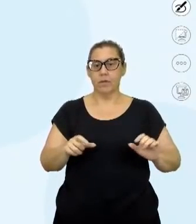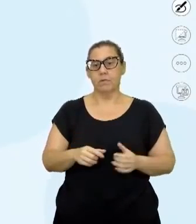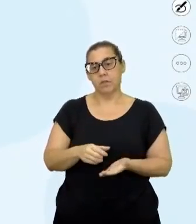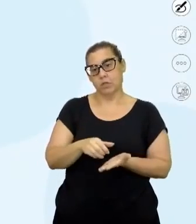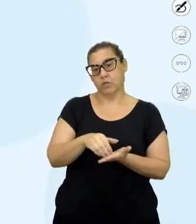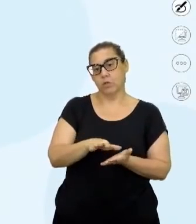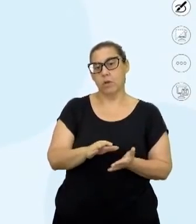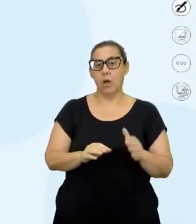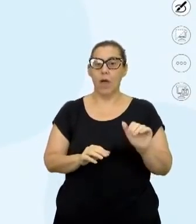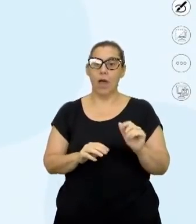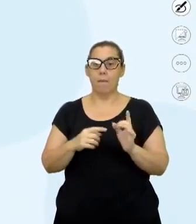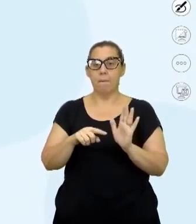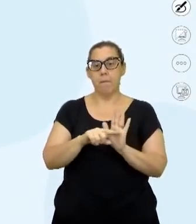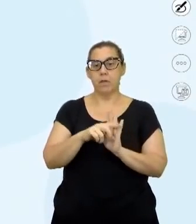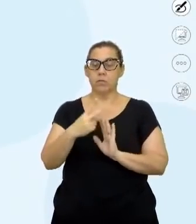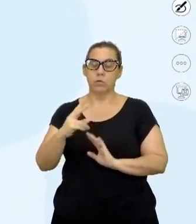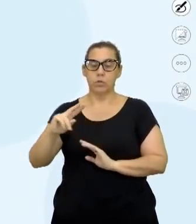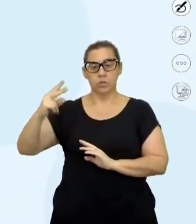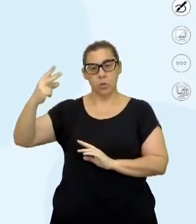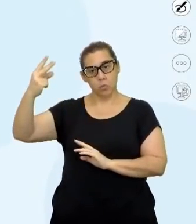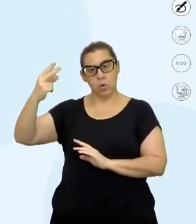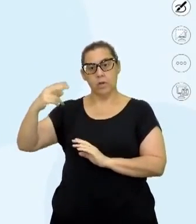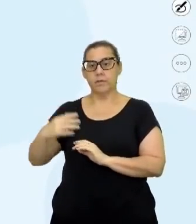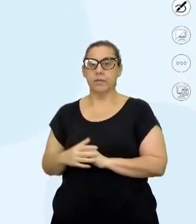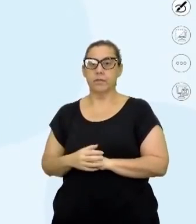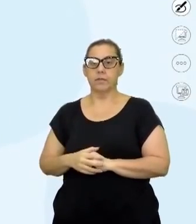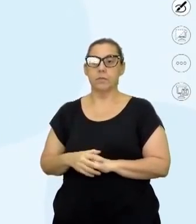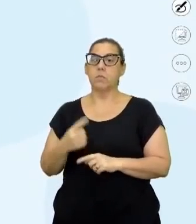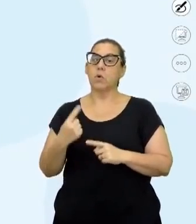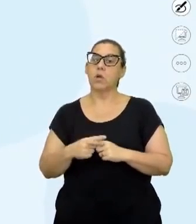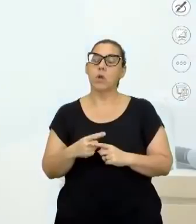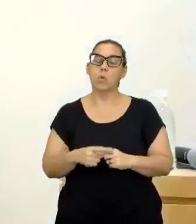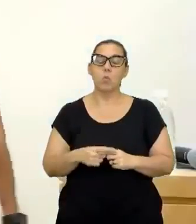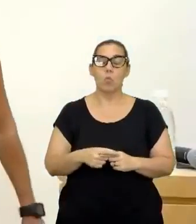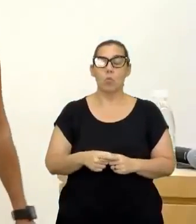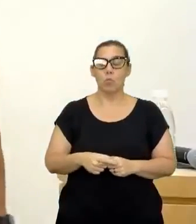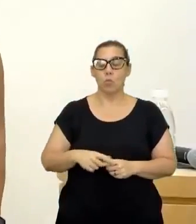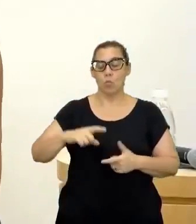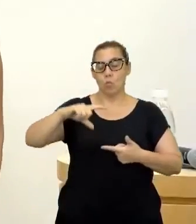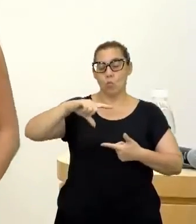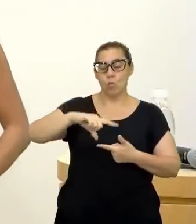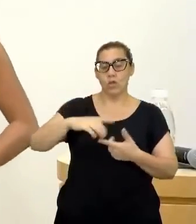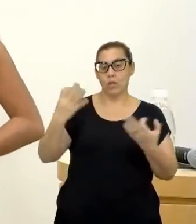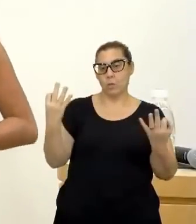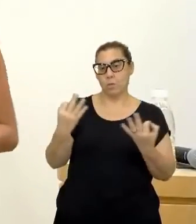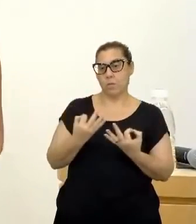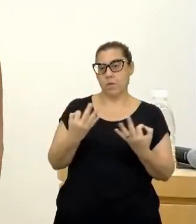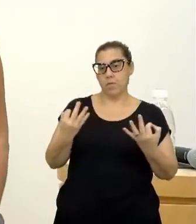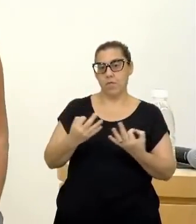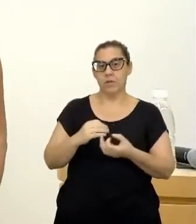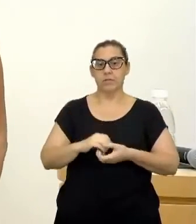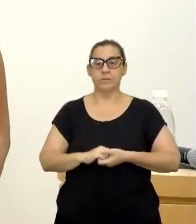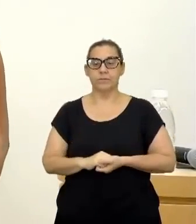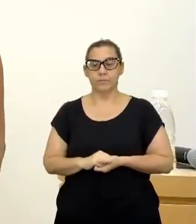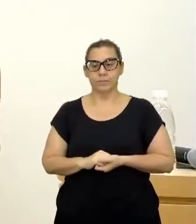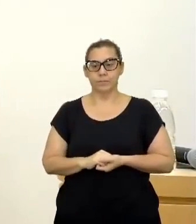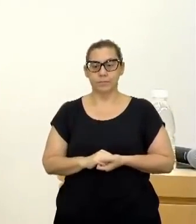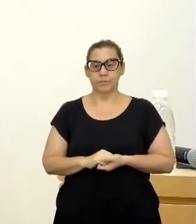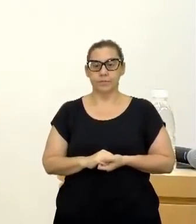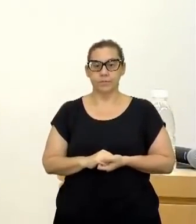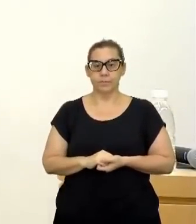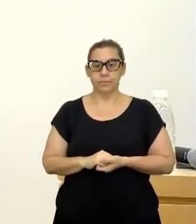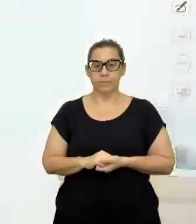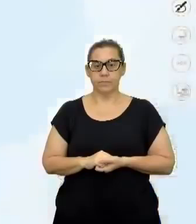2 ao quadrado, porque tem que ser um quadrado perfeito. E se eu não colocar de volta, ela vira um retângulo. Eu vou